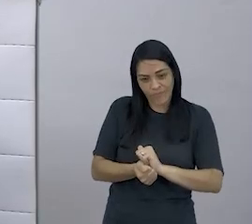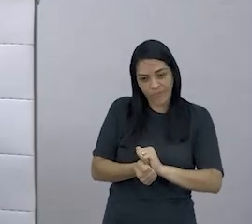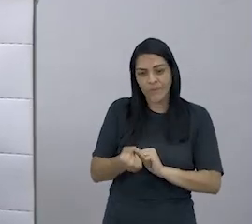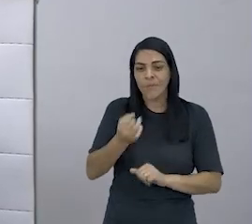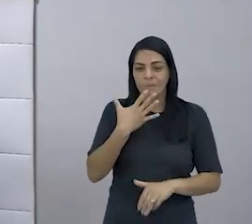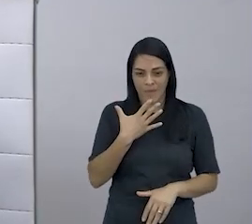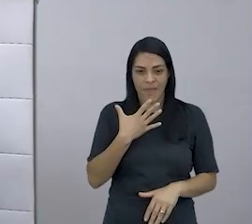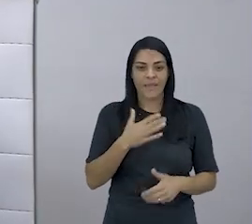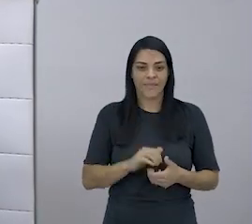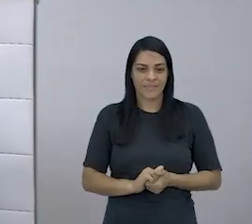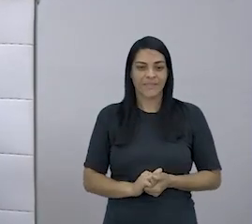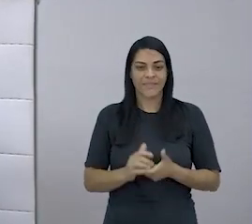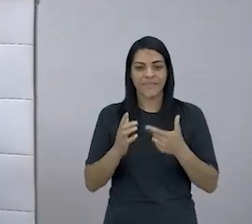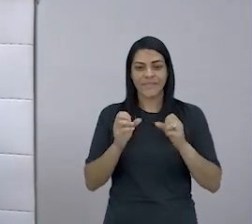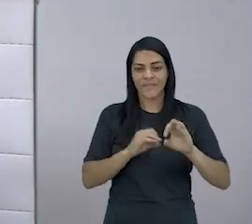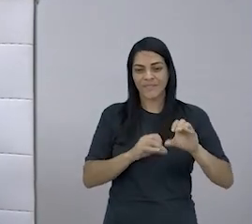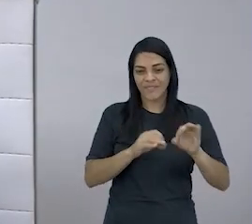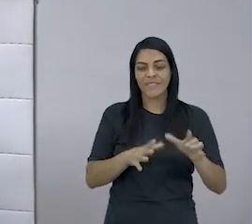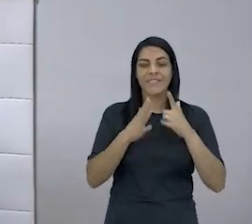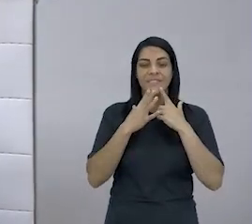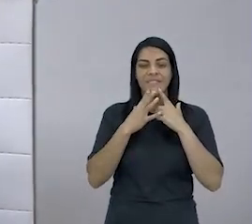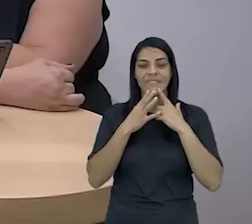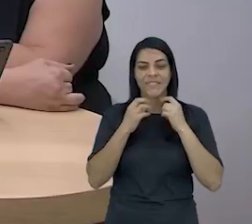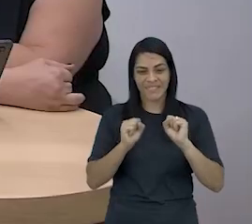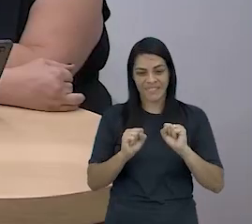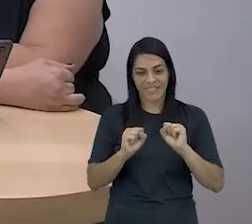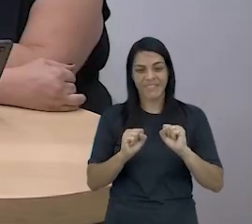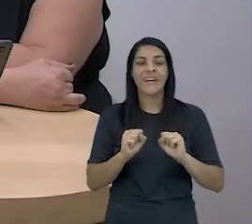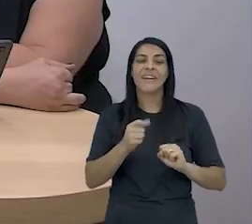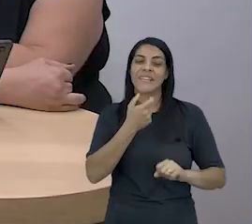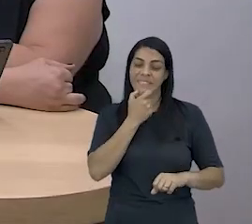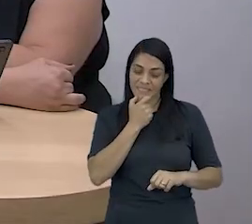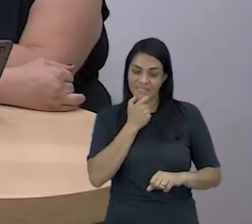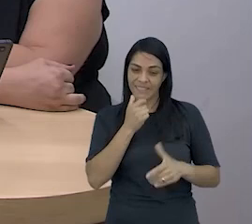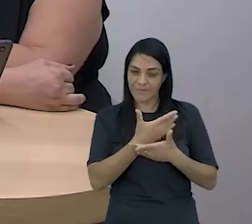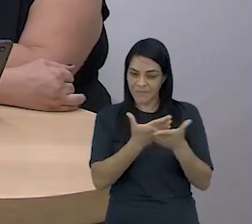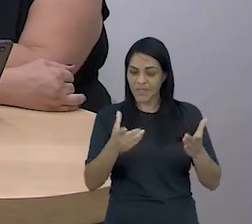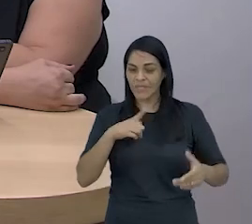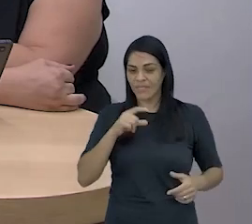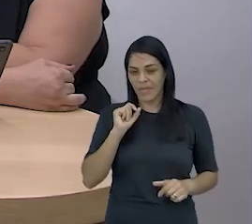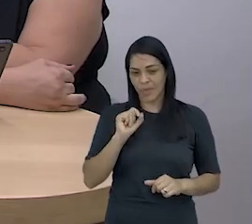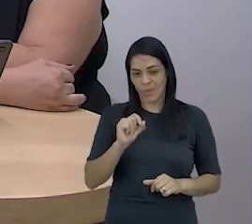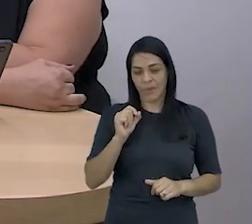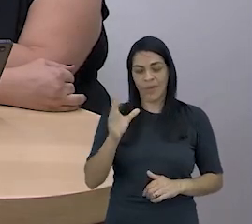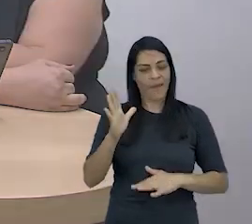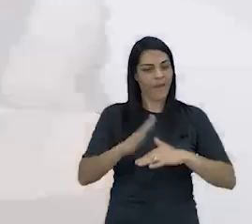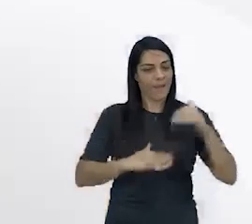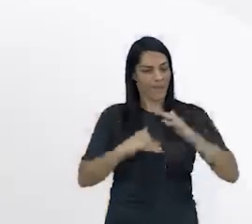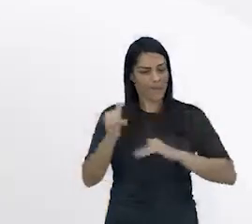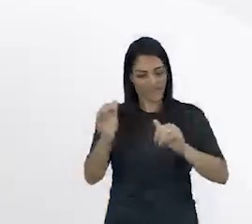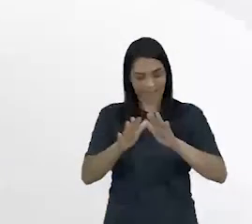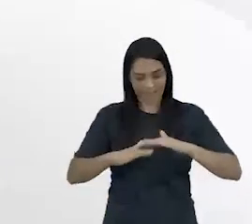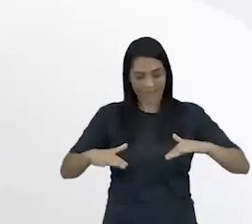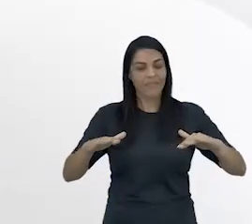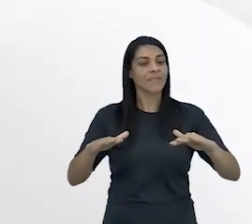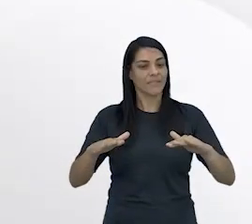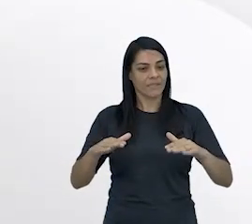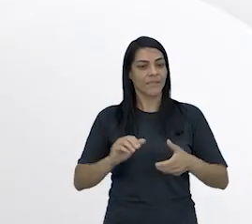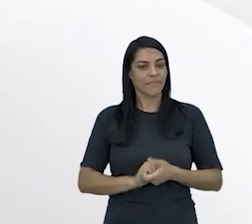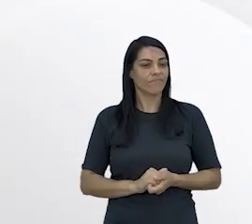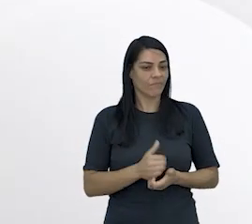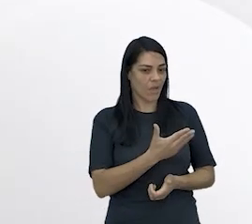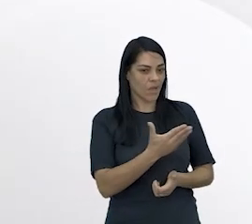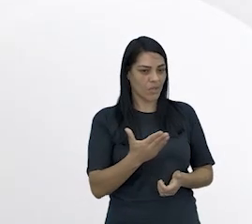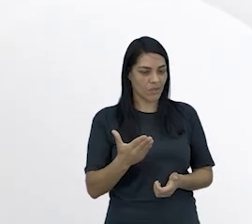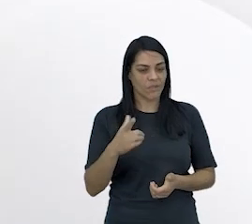no ensino de língua inglesa. É verdade. E só para a gente ter aí as nossas competências gerais docentes, né? A